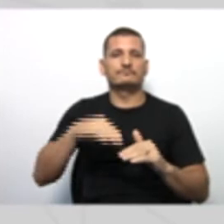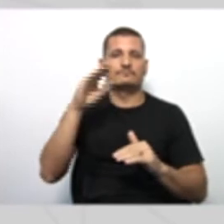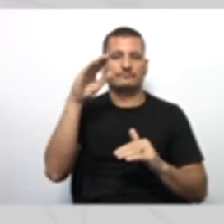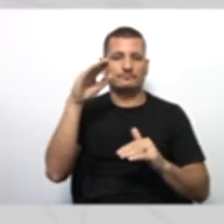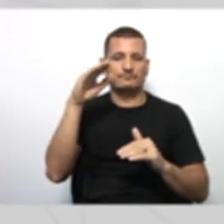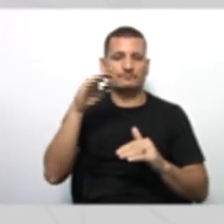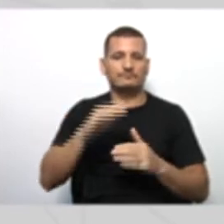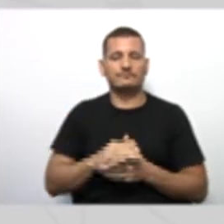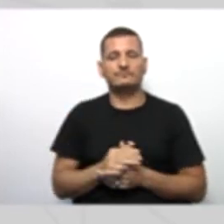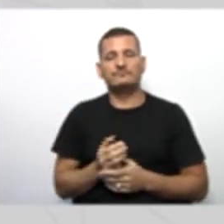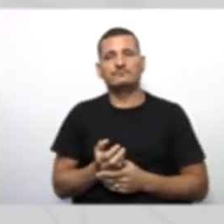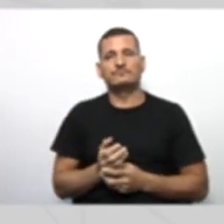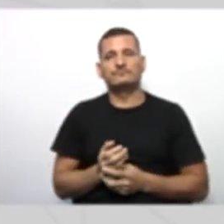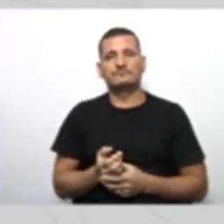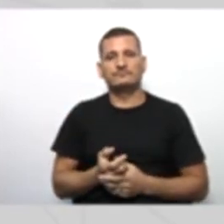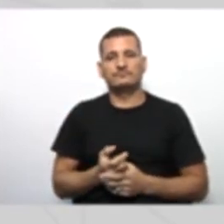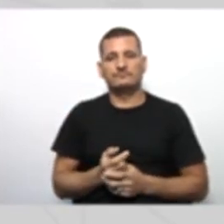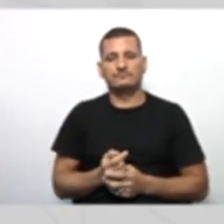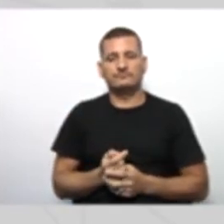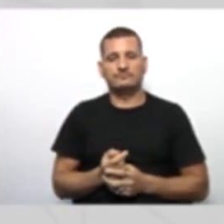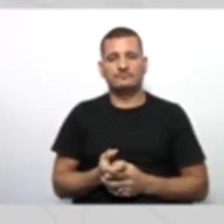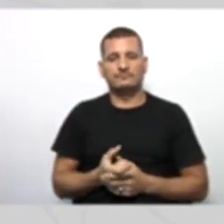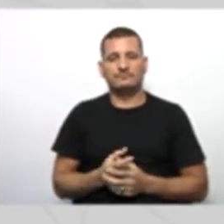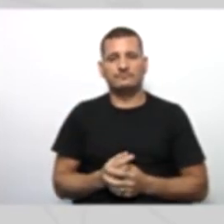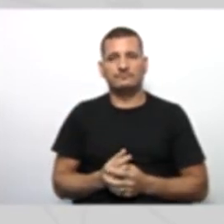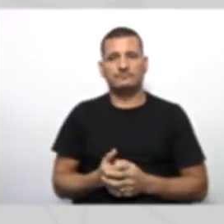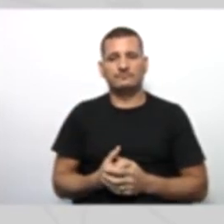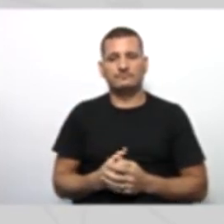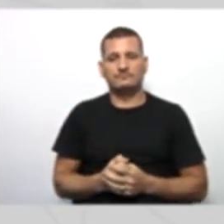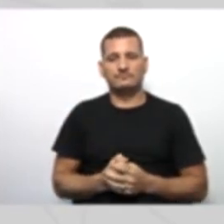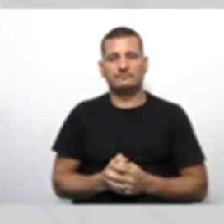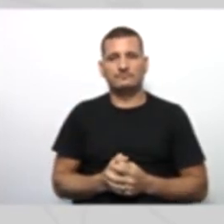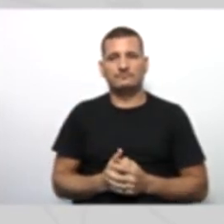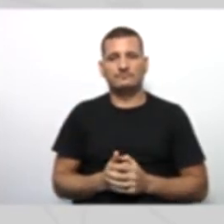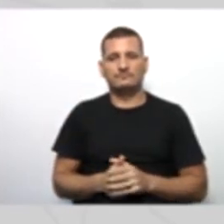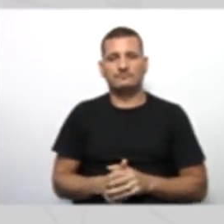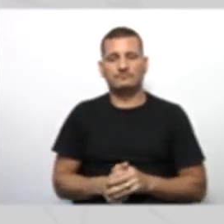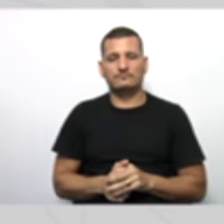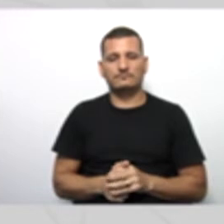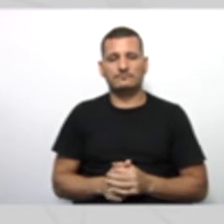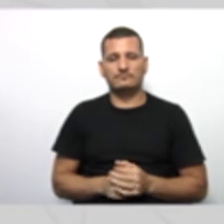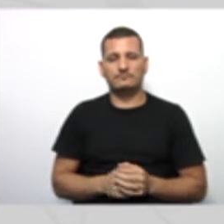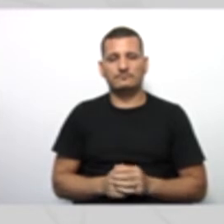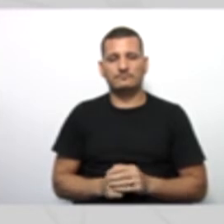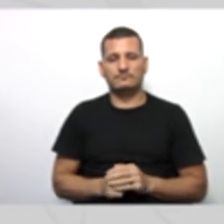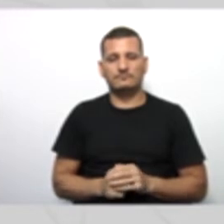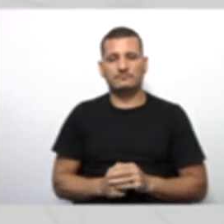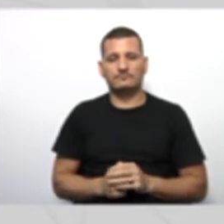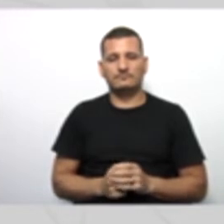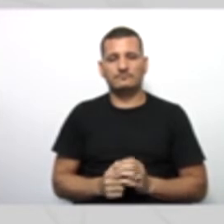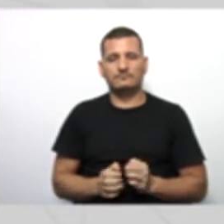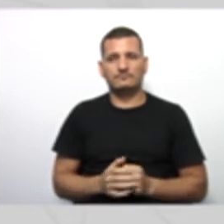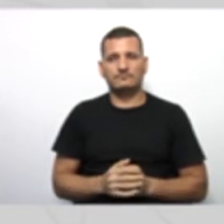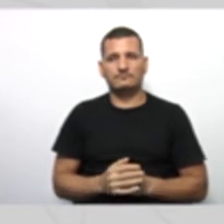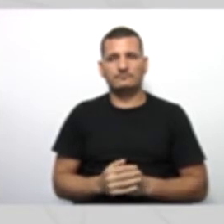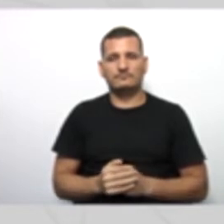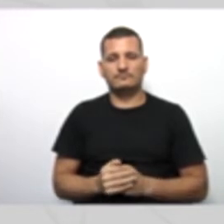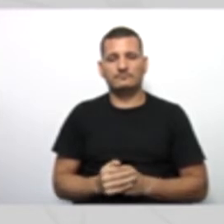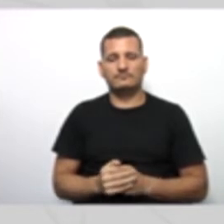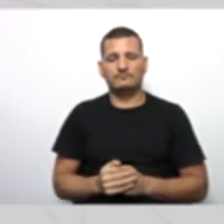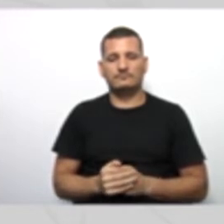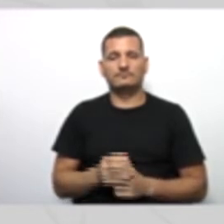ó, não chega a ser nulo, mas eu vou dizer que é baixo. Vou colocar um B aqui, de baixo, e vou dar a nota